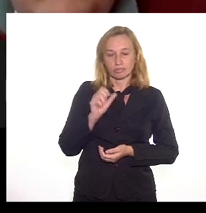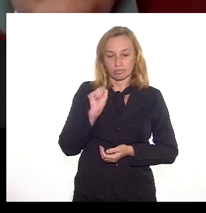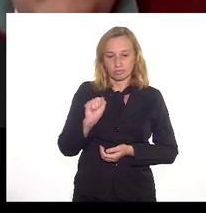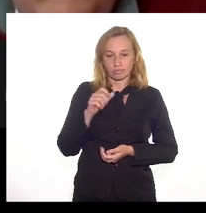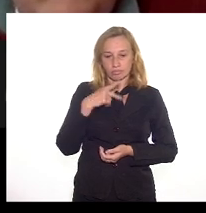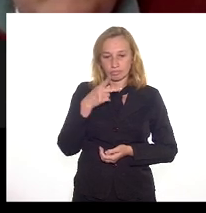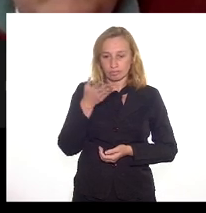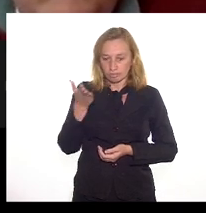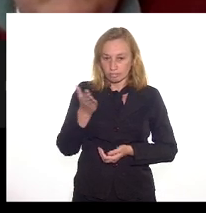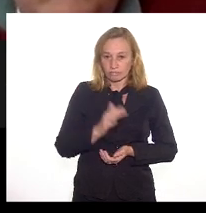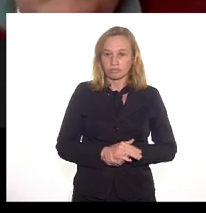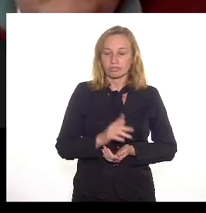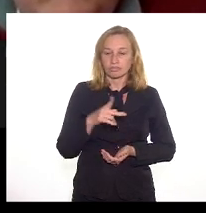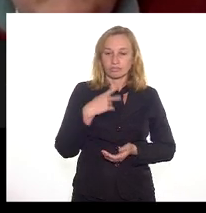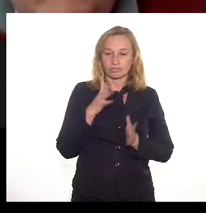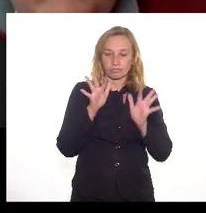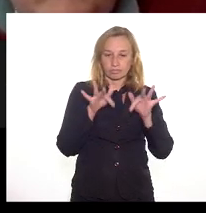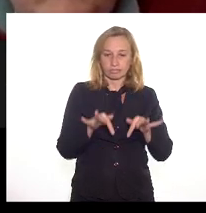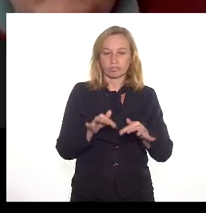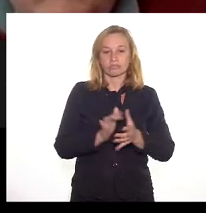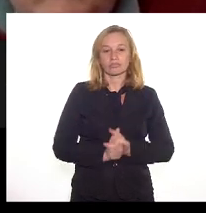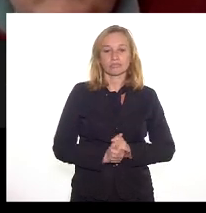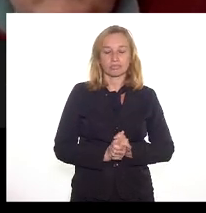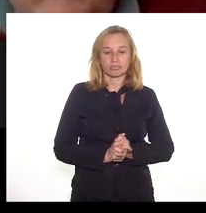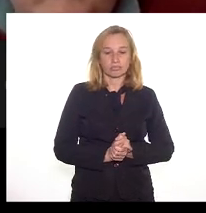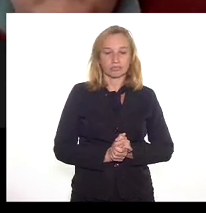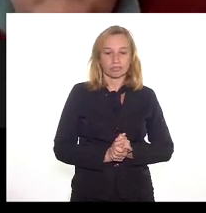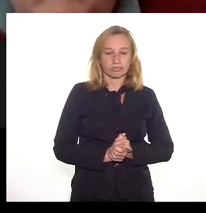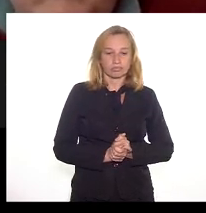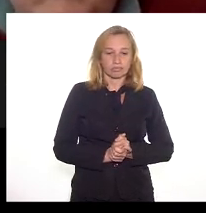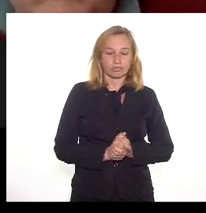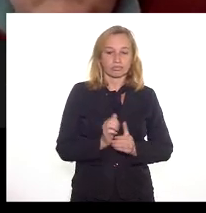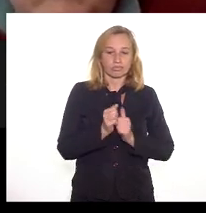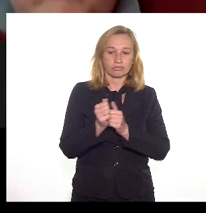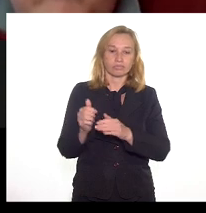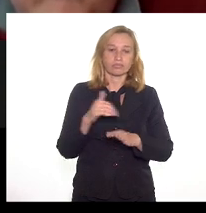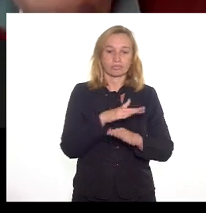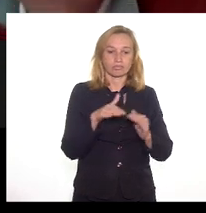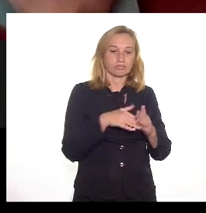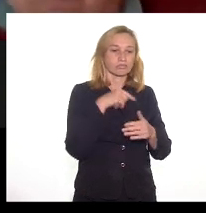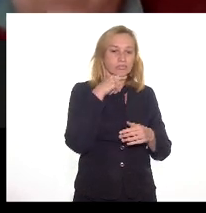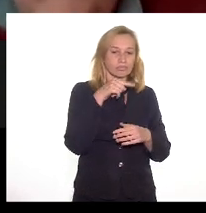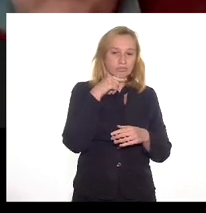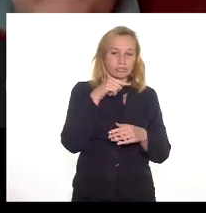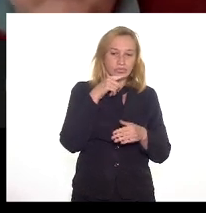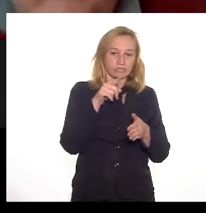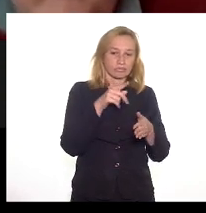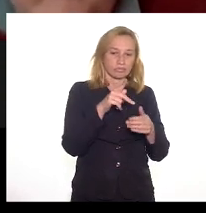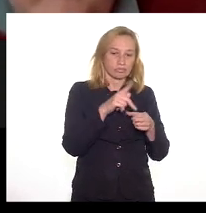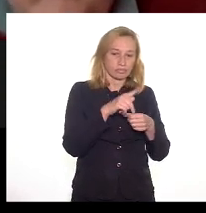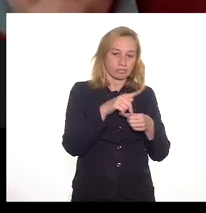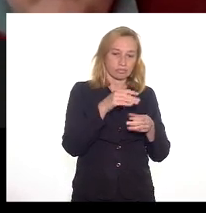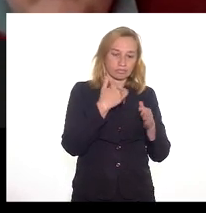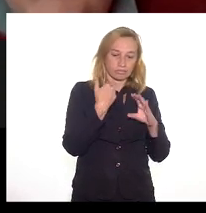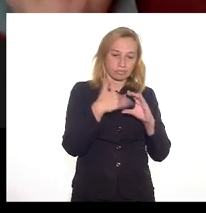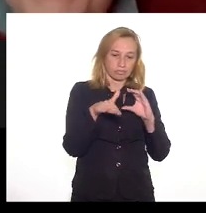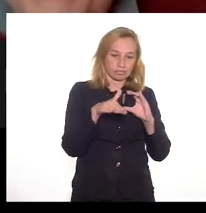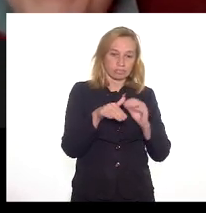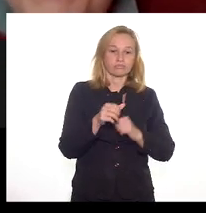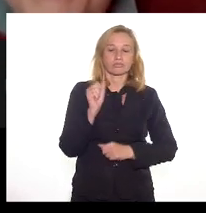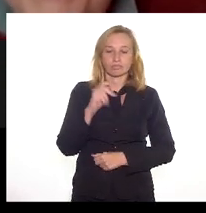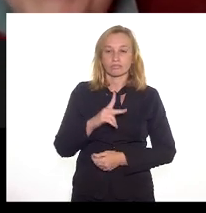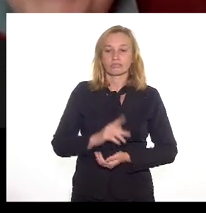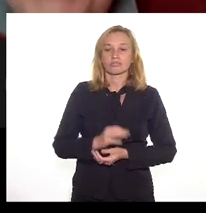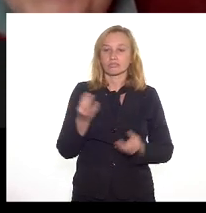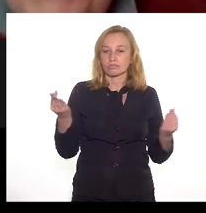Bracante, né, para suas considerações finais, e nós vamos encaminhar todas essas dúvidas para a Petrobras, está certo?